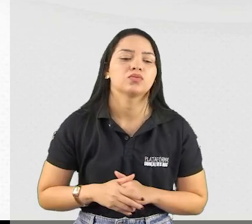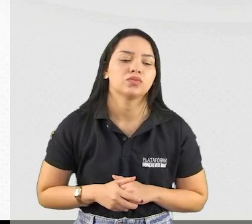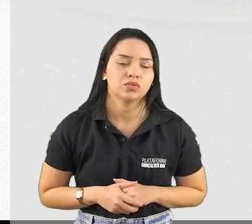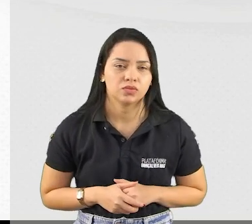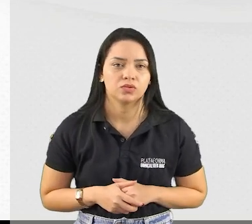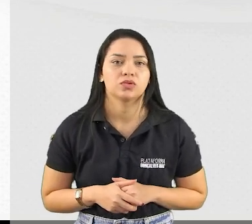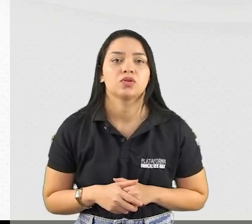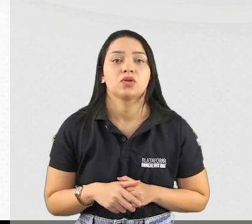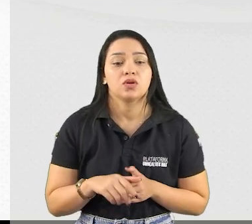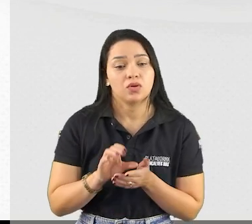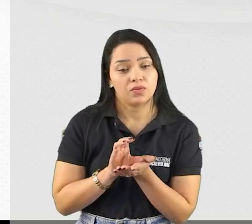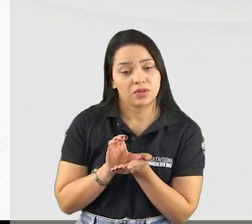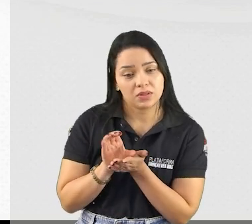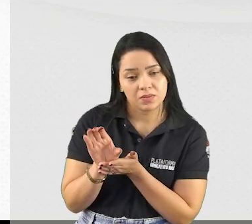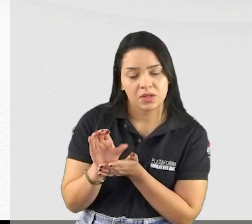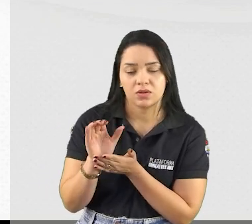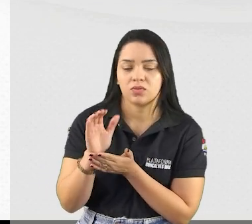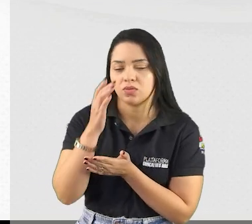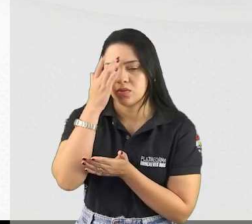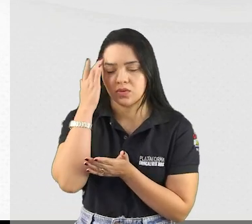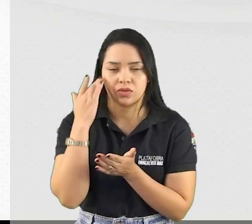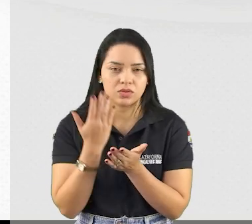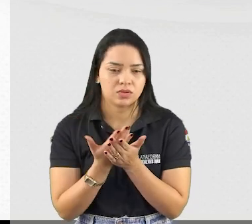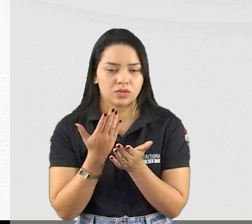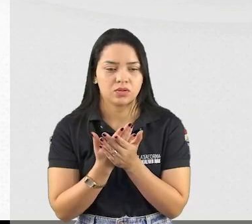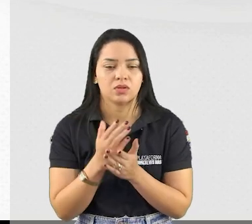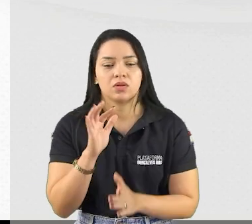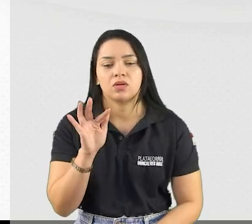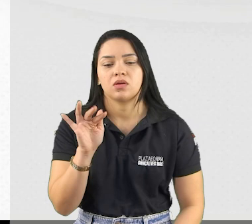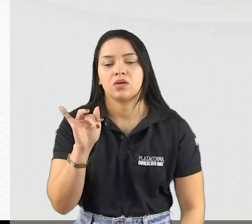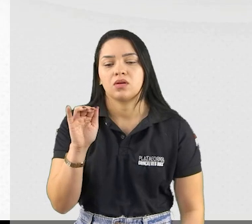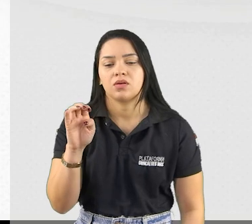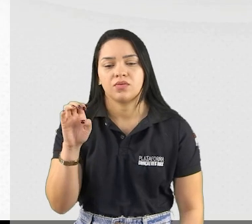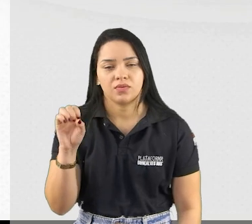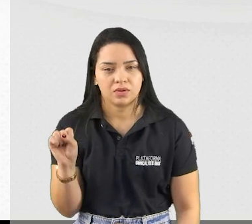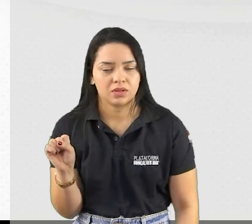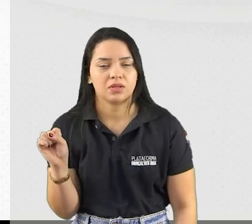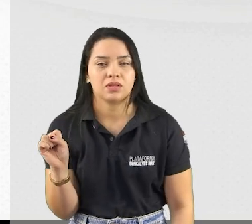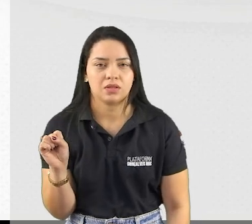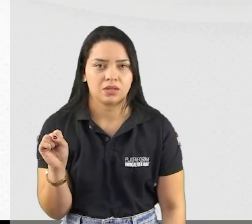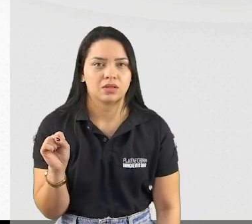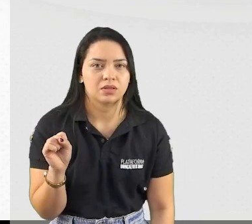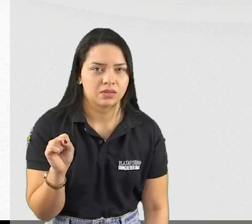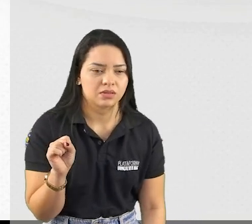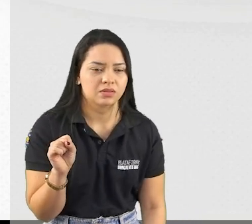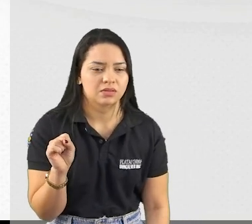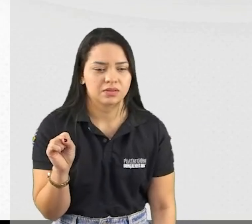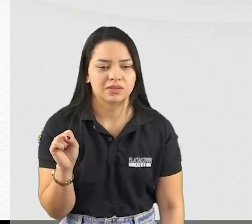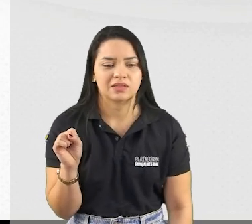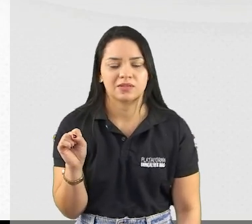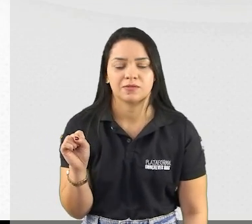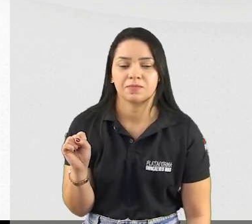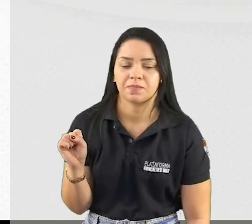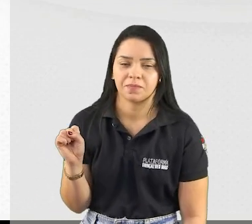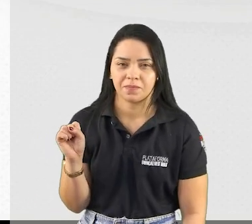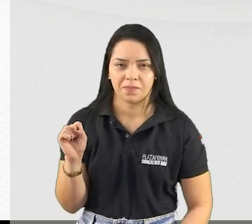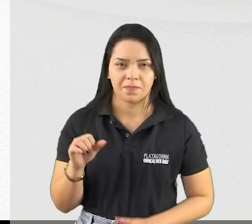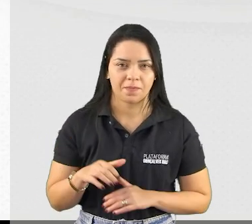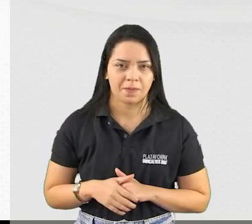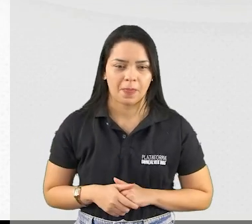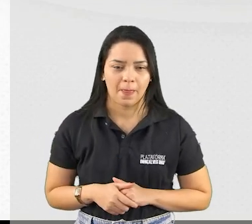programa ProUni. Ou pode-se utilizar o financiamento estudantil, que também é voltado para as universidades